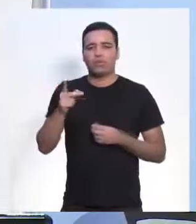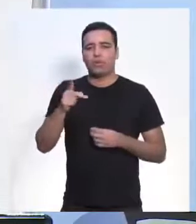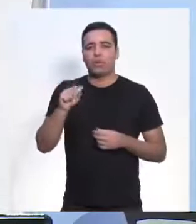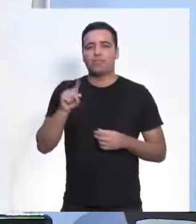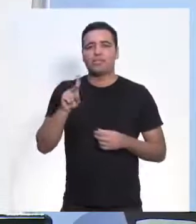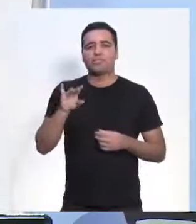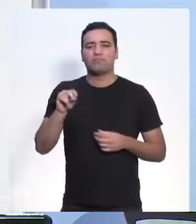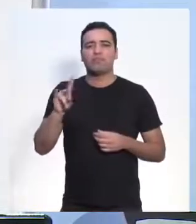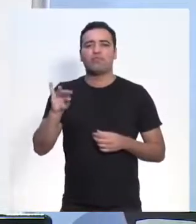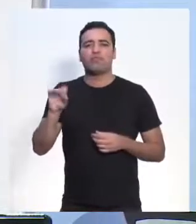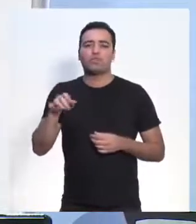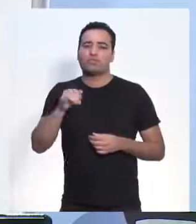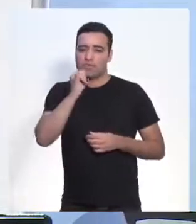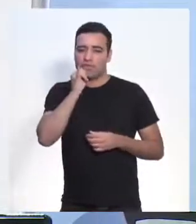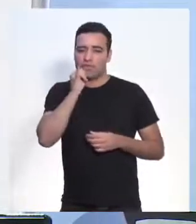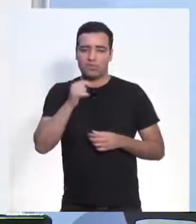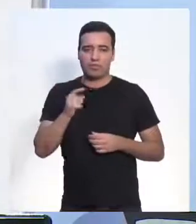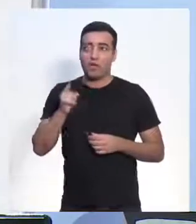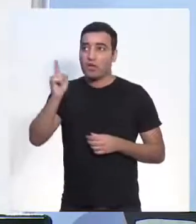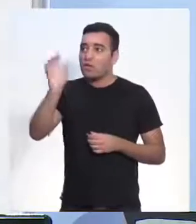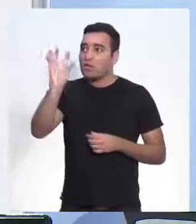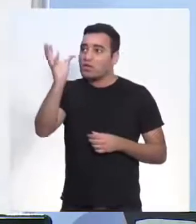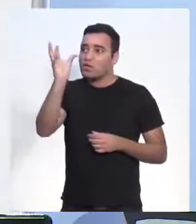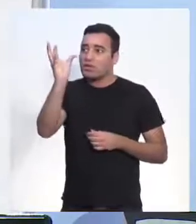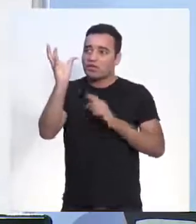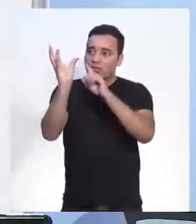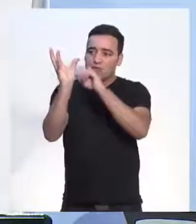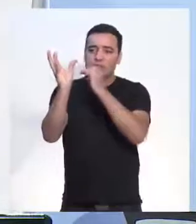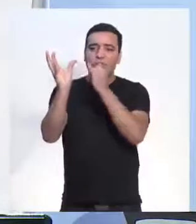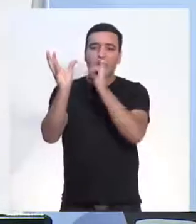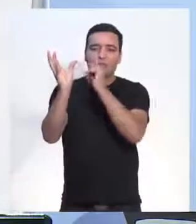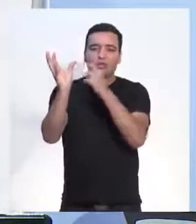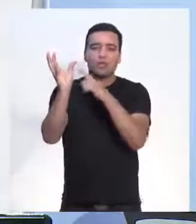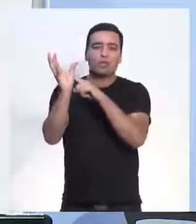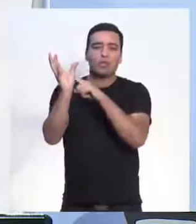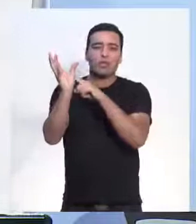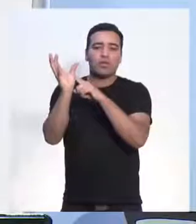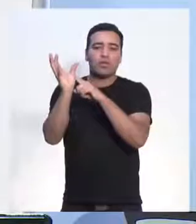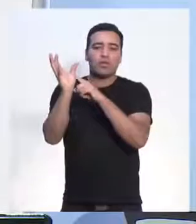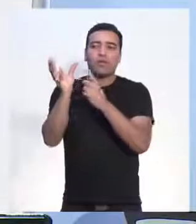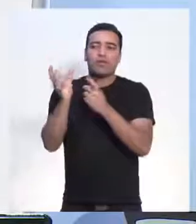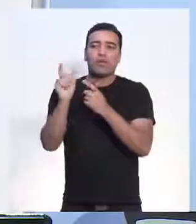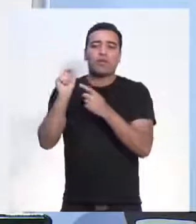falar assim, a lâmpada elétrica, the electric light bulb, foi